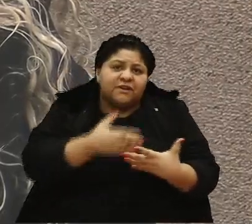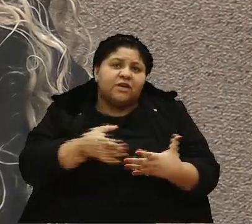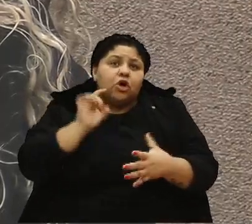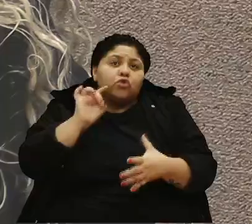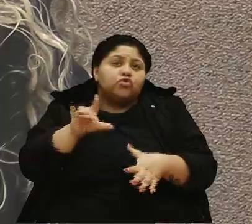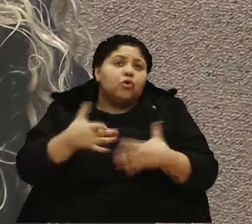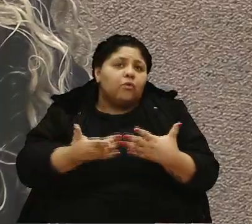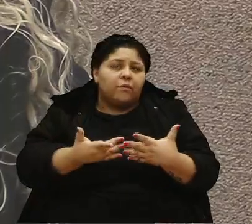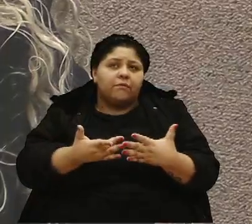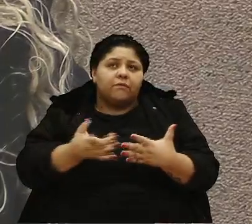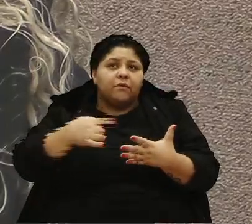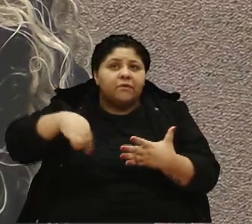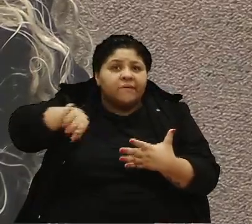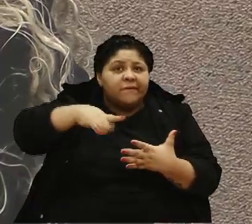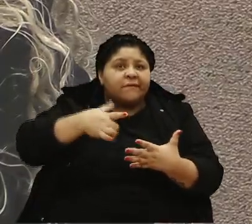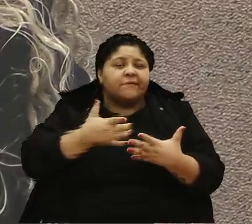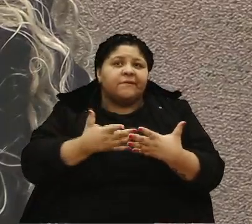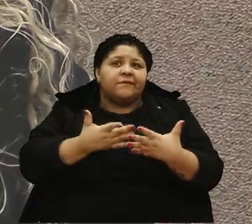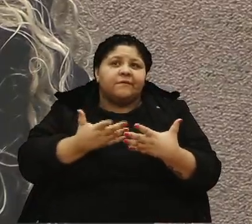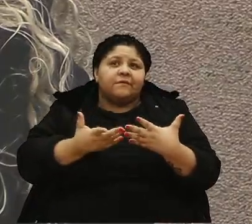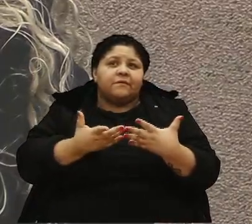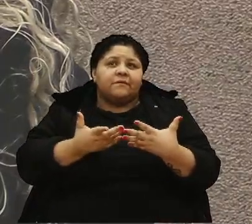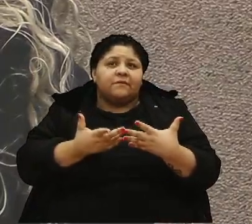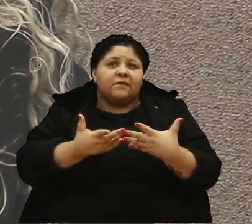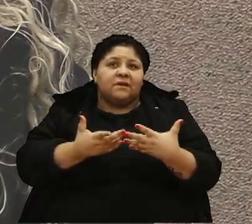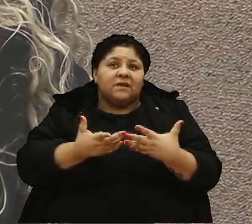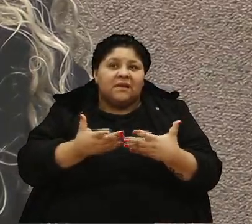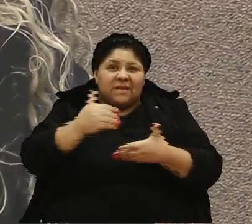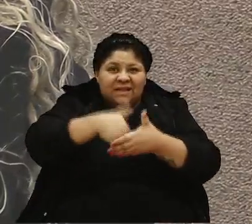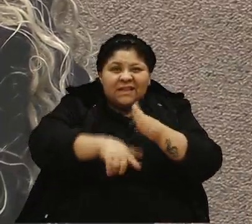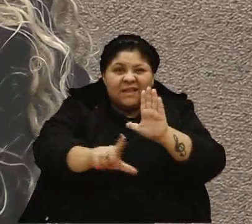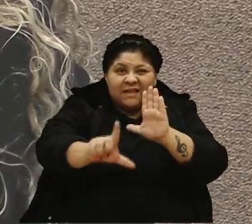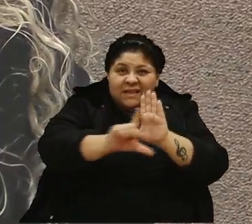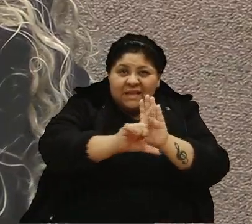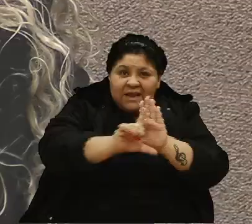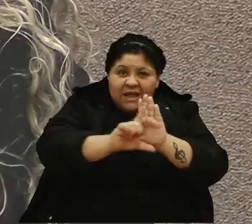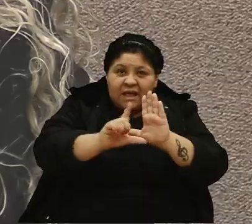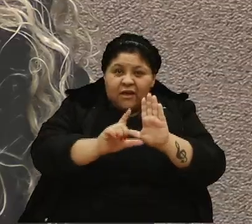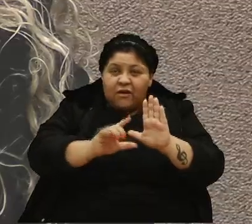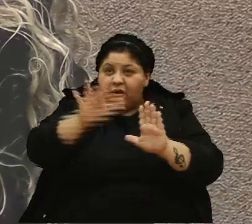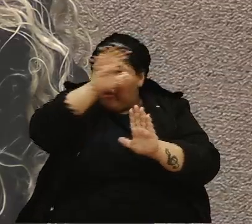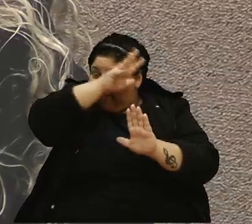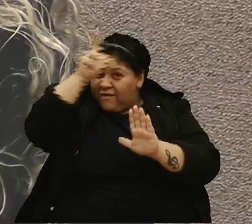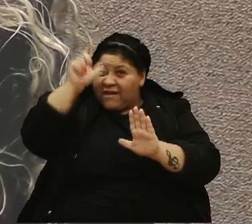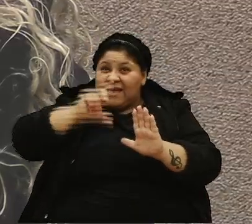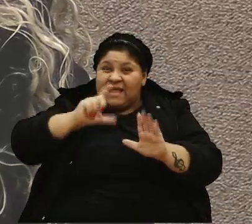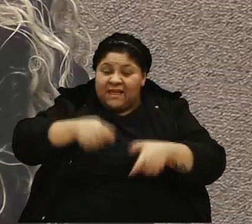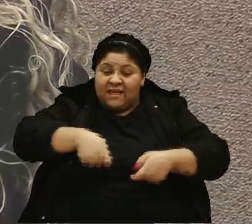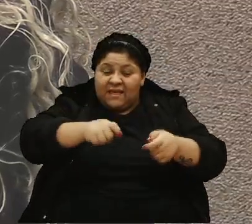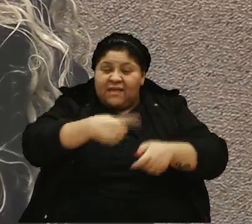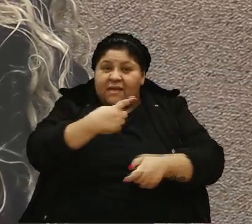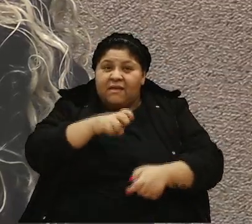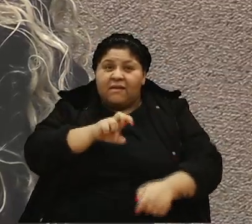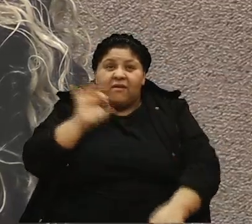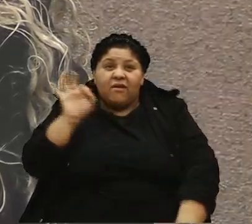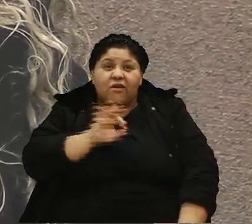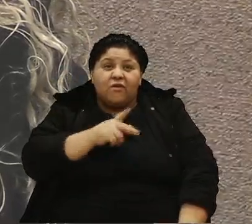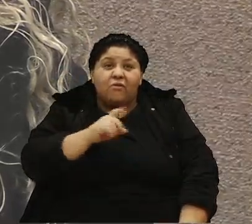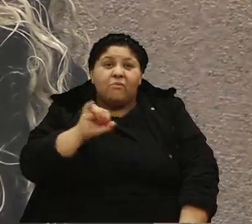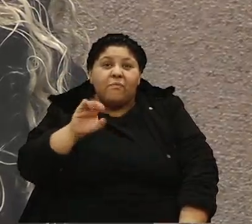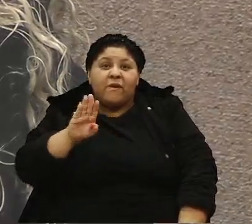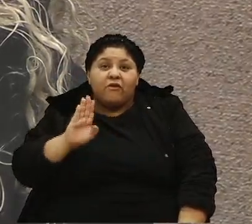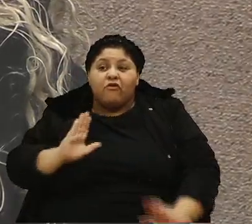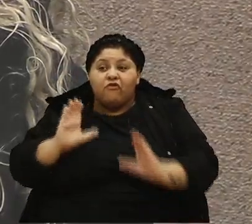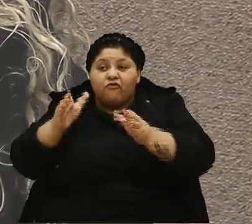que assim, a gente, legalmente, por via federal, o município teria que gastar 15% do PIB em